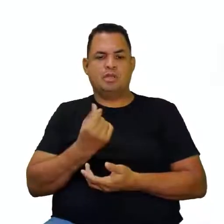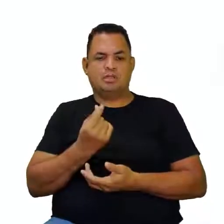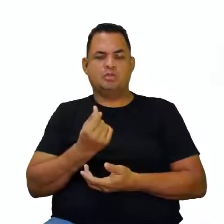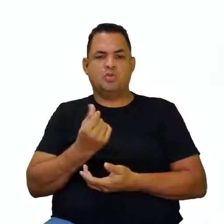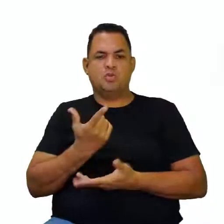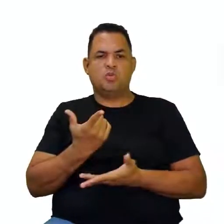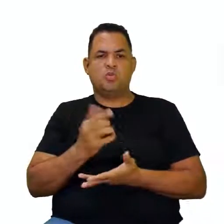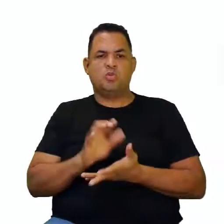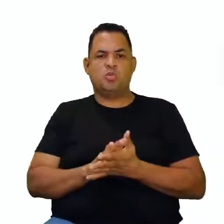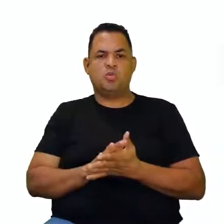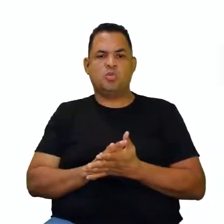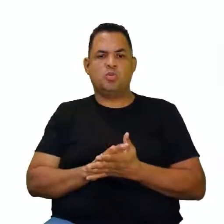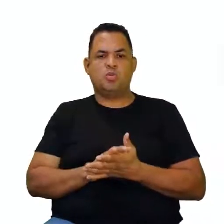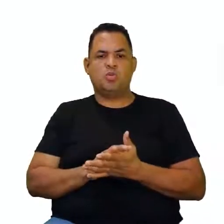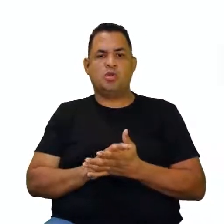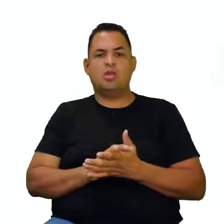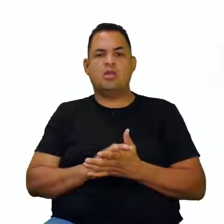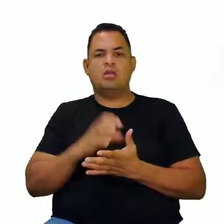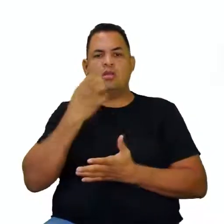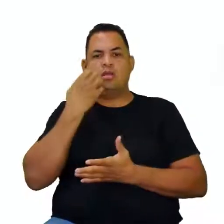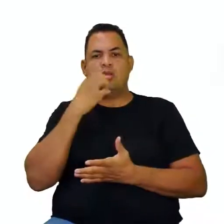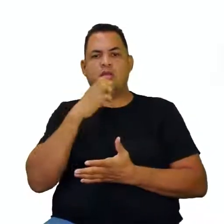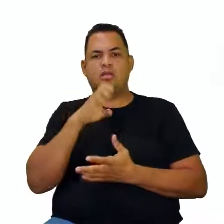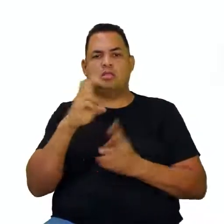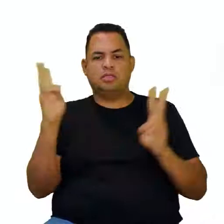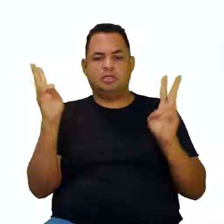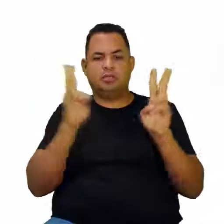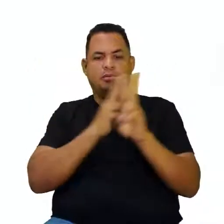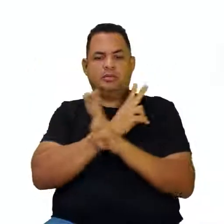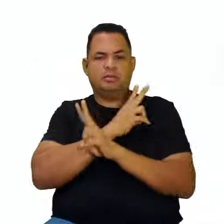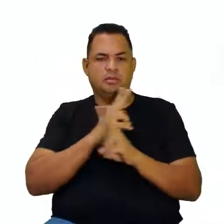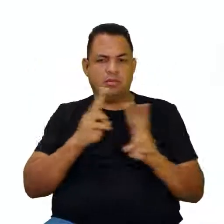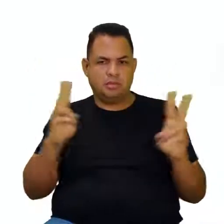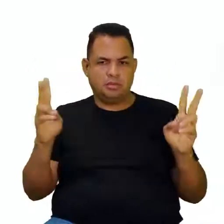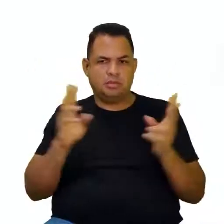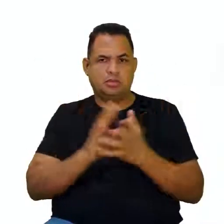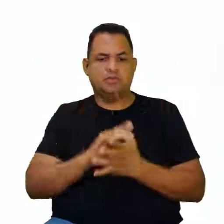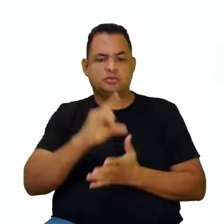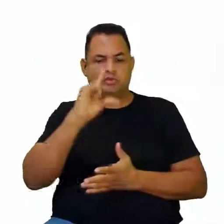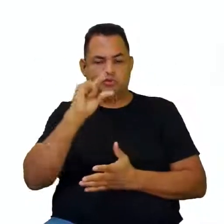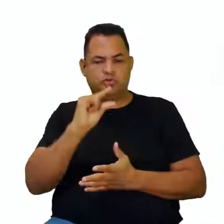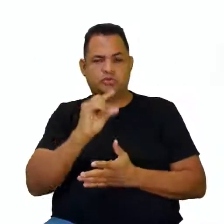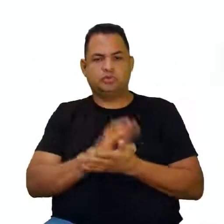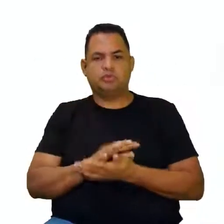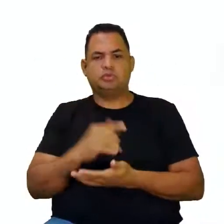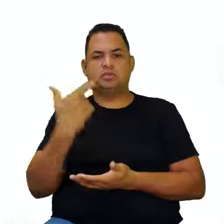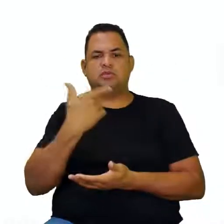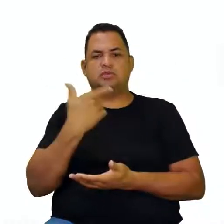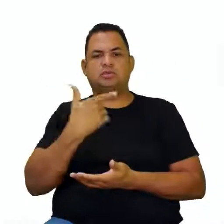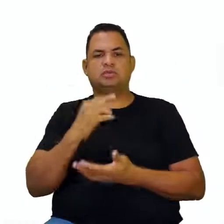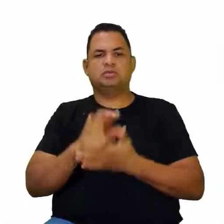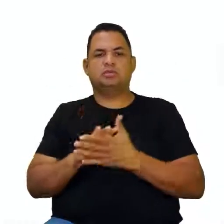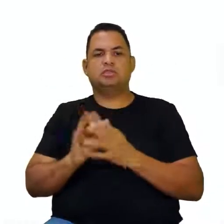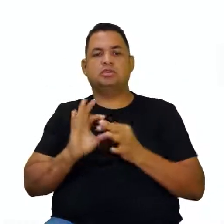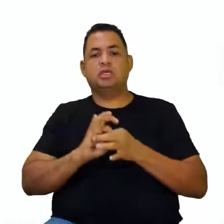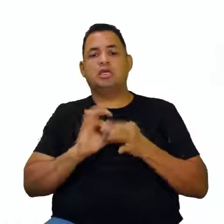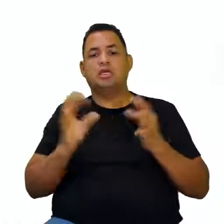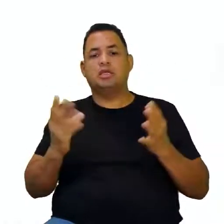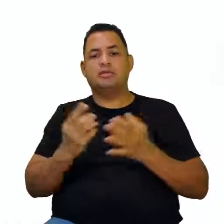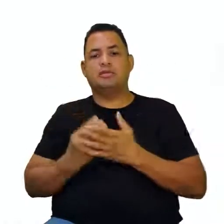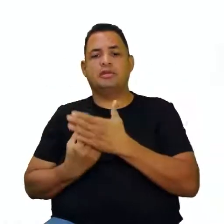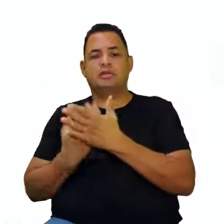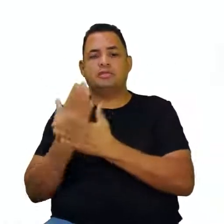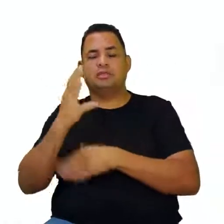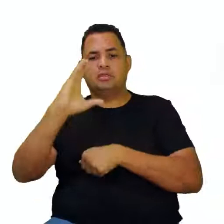custos, a energia eólica ela é a segunda fonte mais cara e é livre de emissão de carbono.